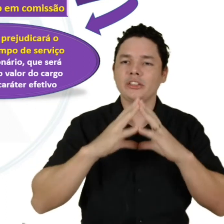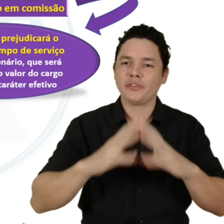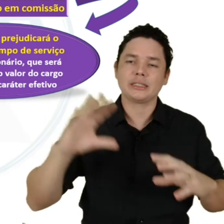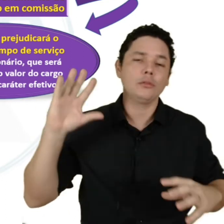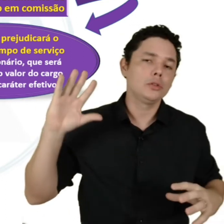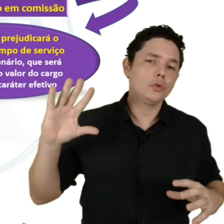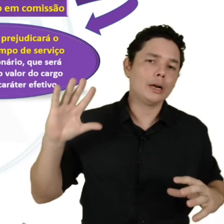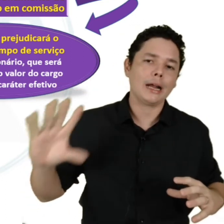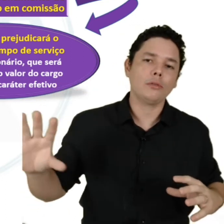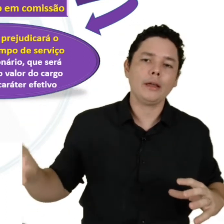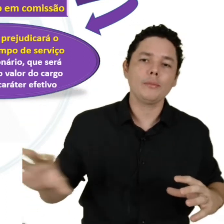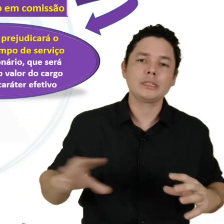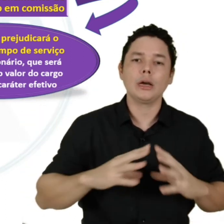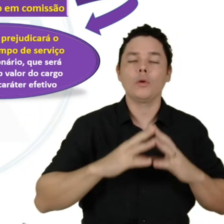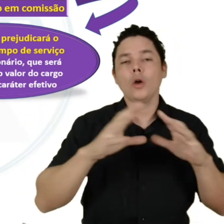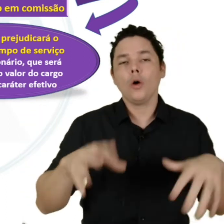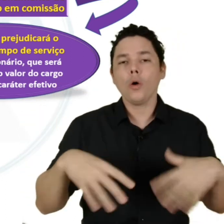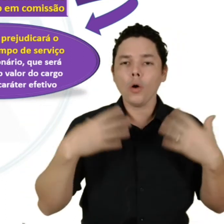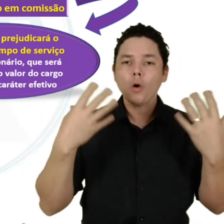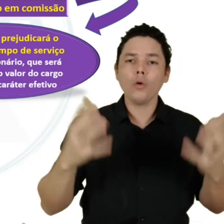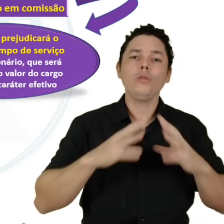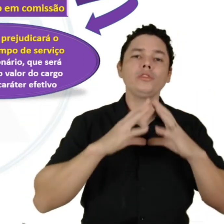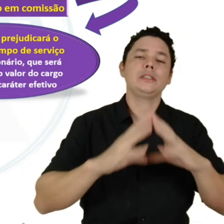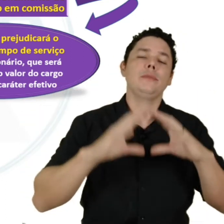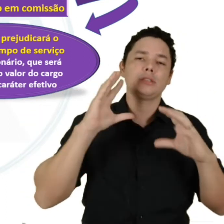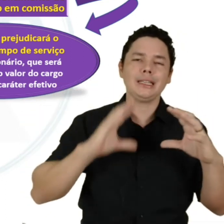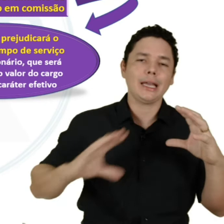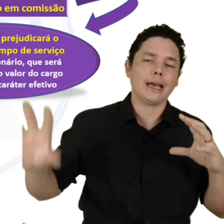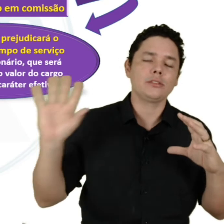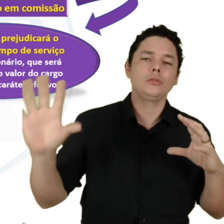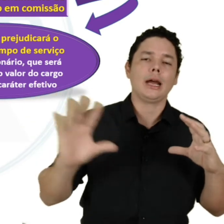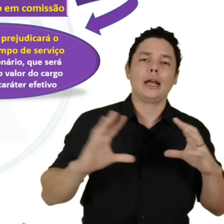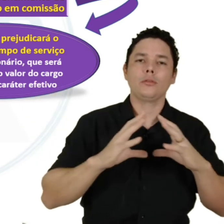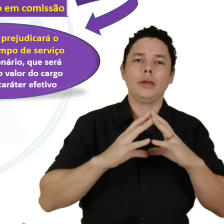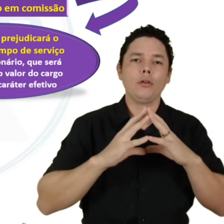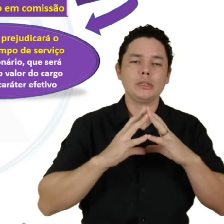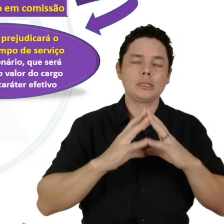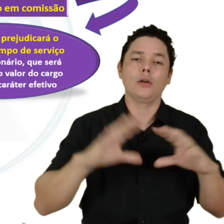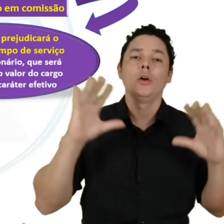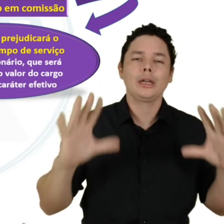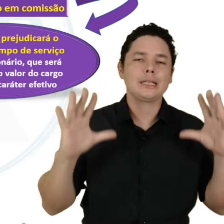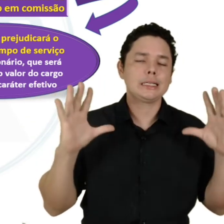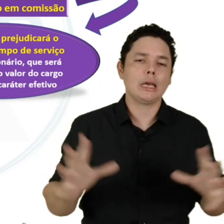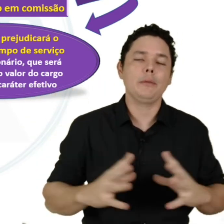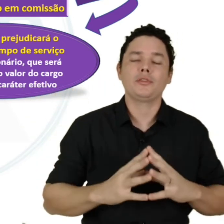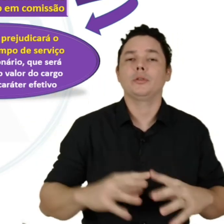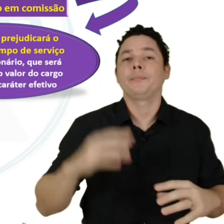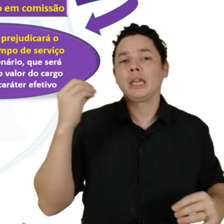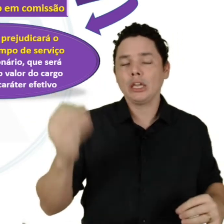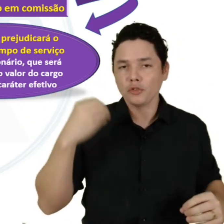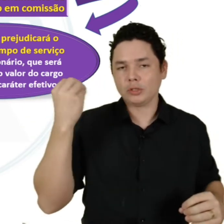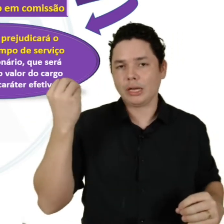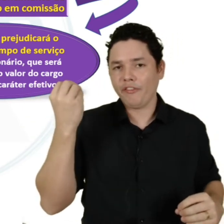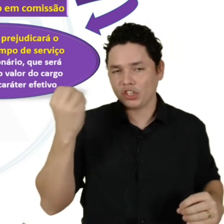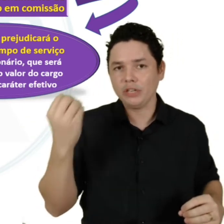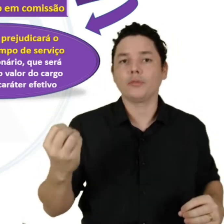da gratificação do cargo em comissão, ou os vencimentos integrais do cargo em comissão. O que está dizendo aí, professor? Que